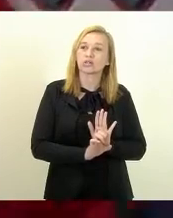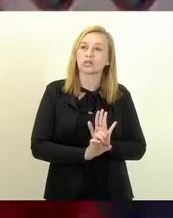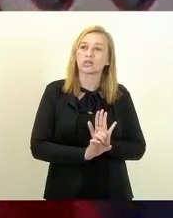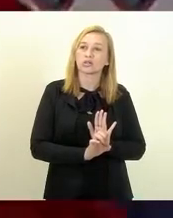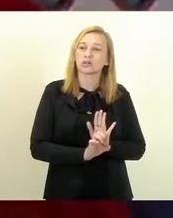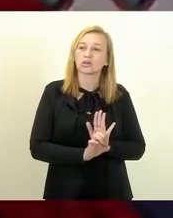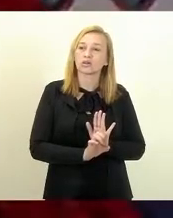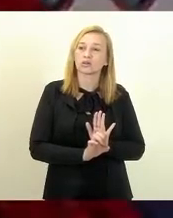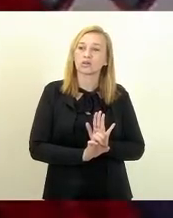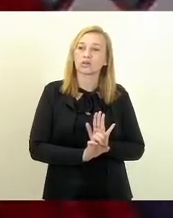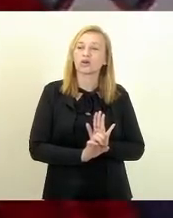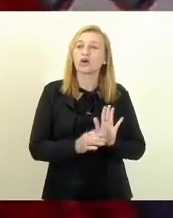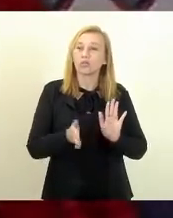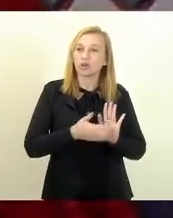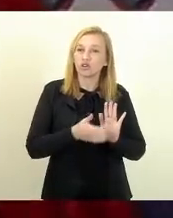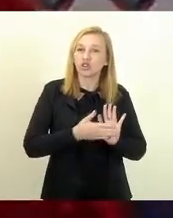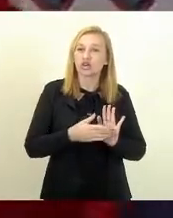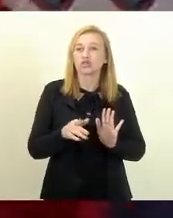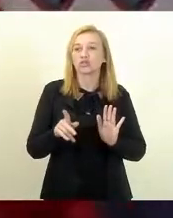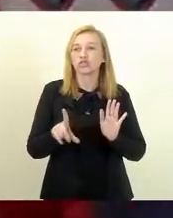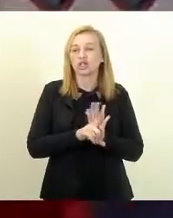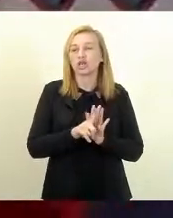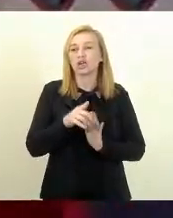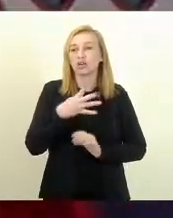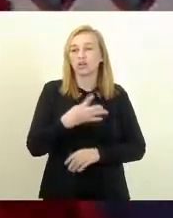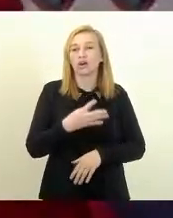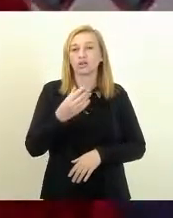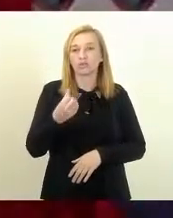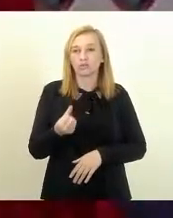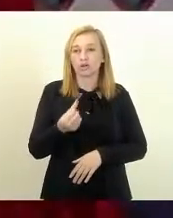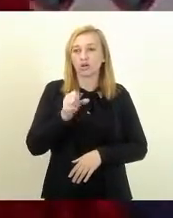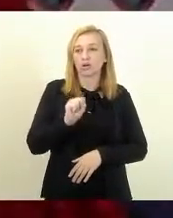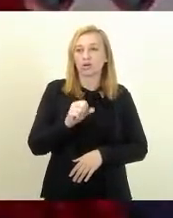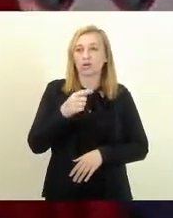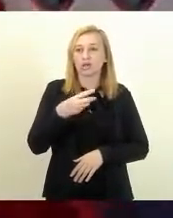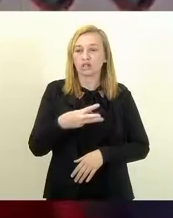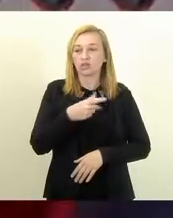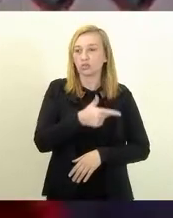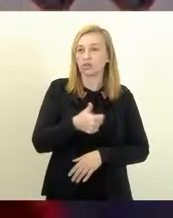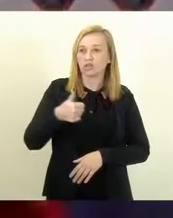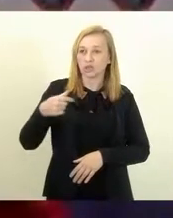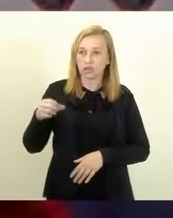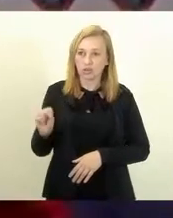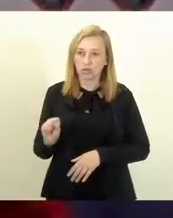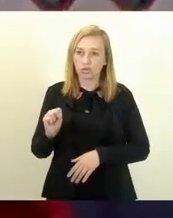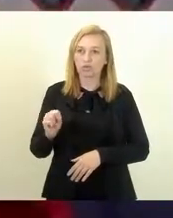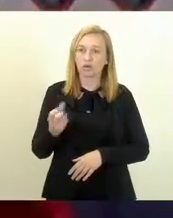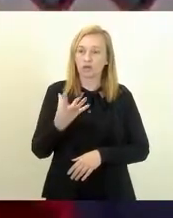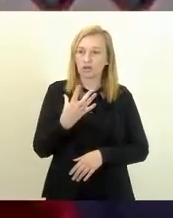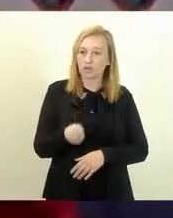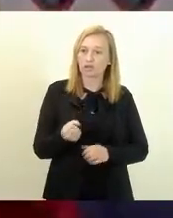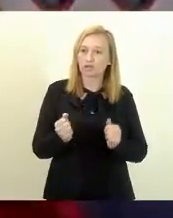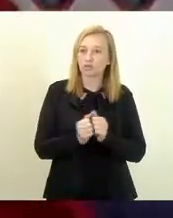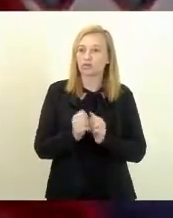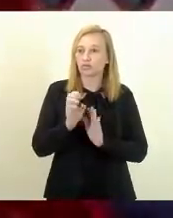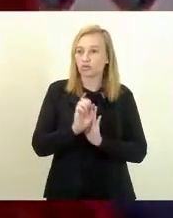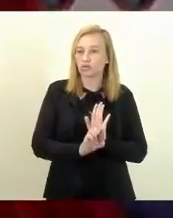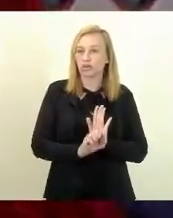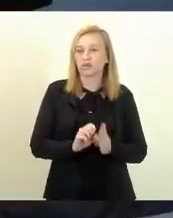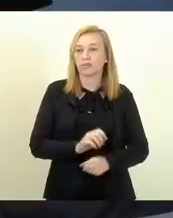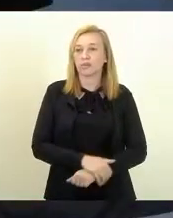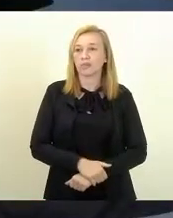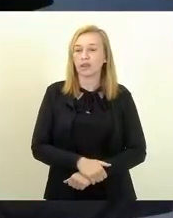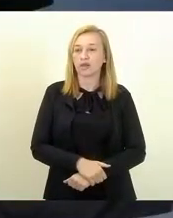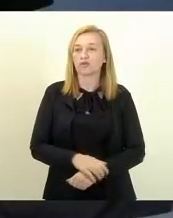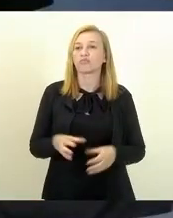meu parecer ao projeto de lei 4383 de 2018 é favorável com emenda.